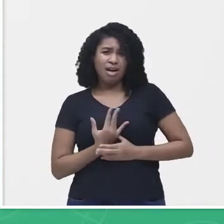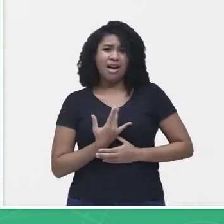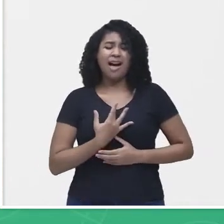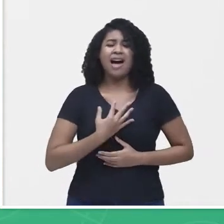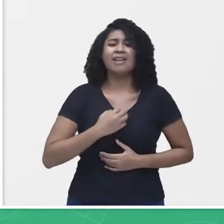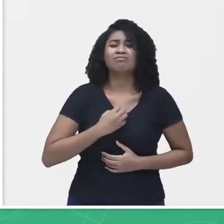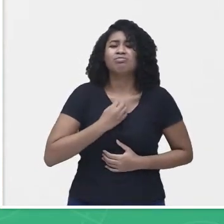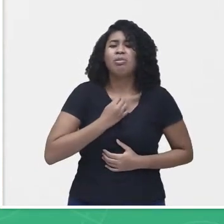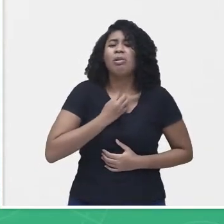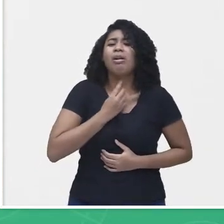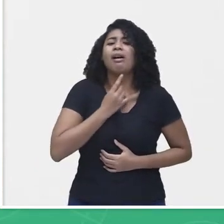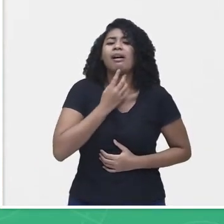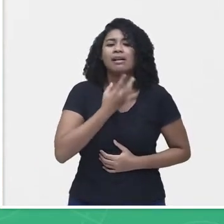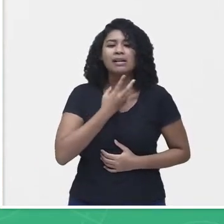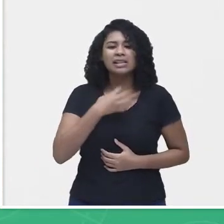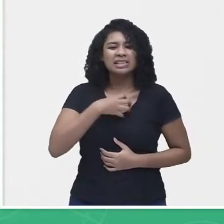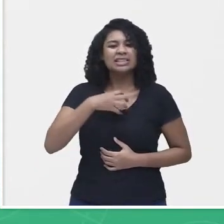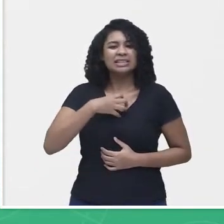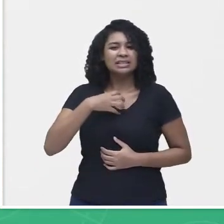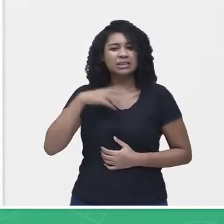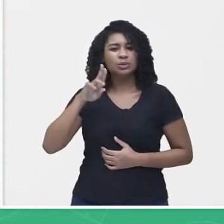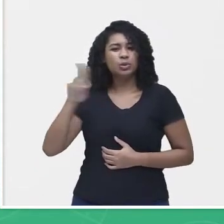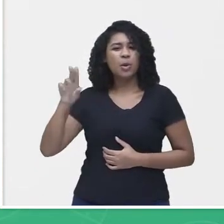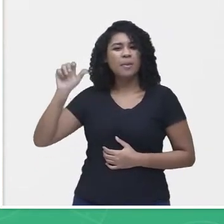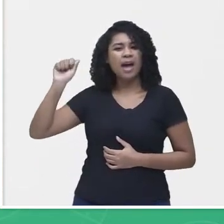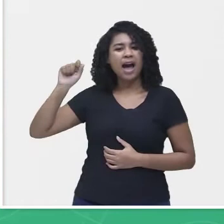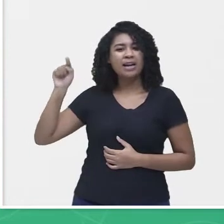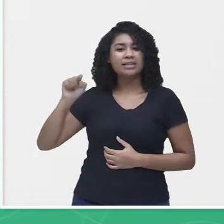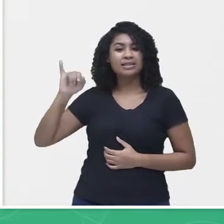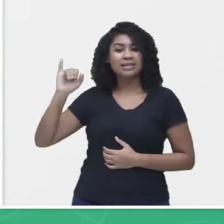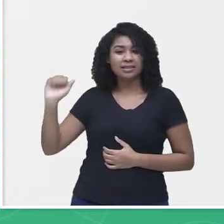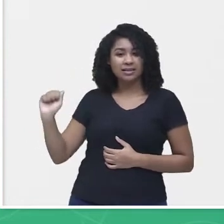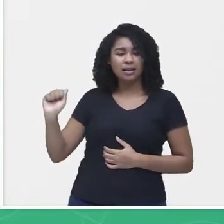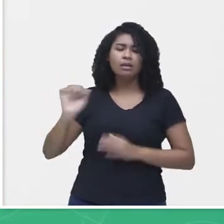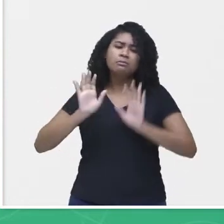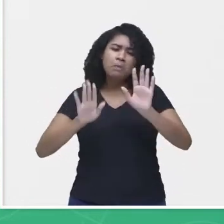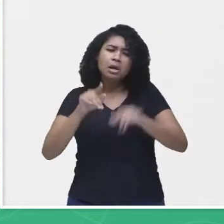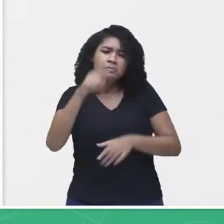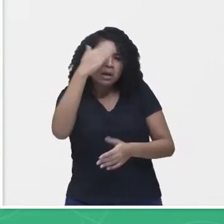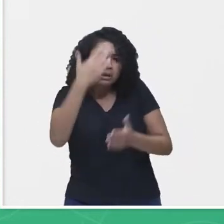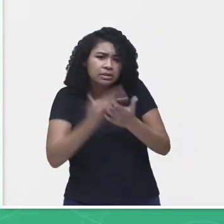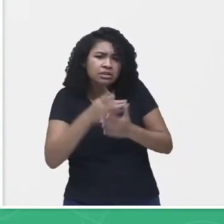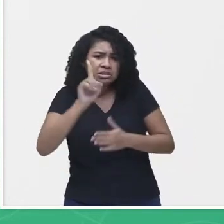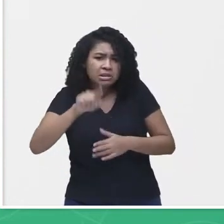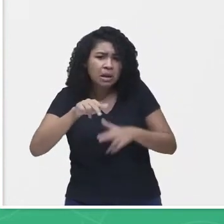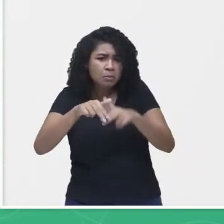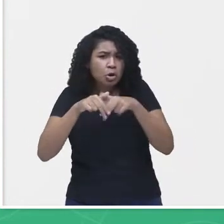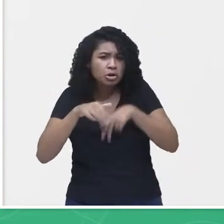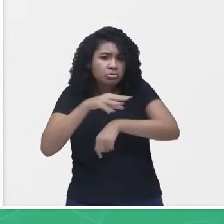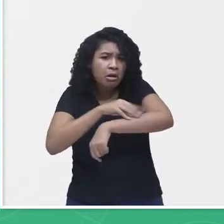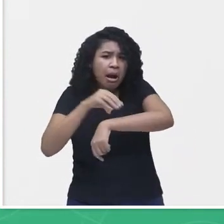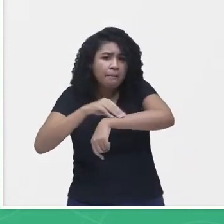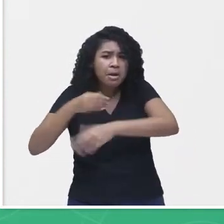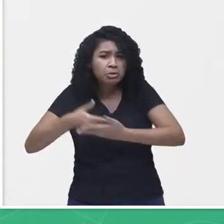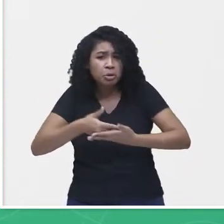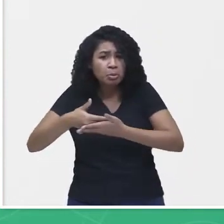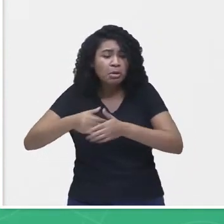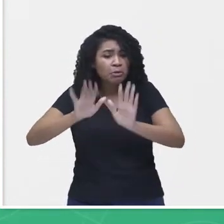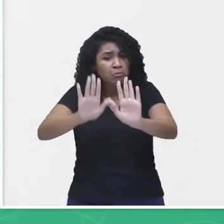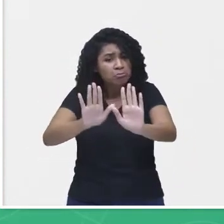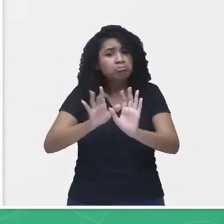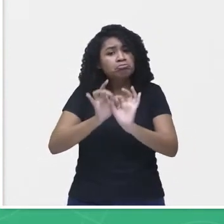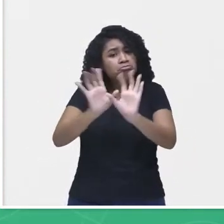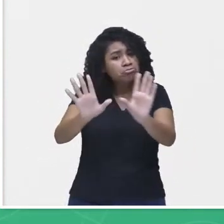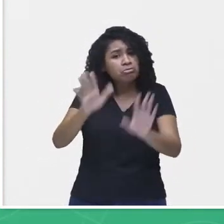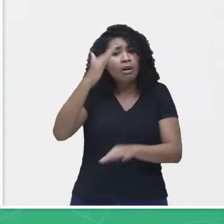grávidas possuem muita azia, tá? Mas se quiserem continuar acreditando com o cabelo do neném, tudo bem. Cada um acredita,